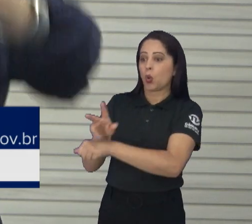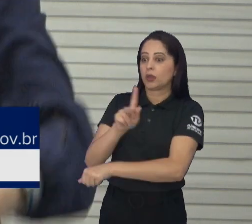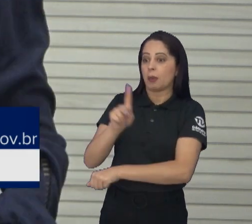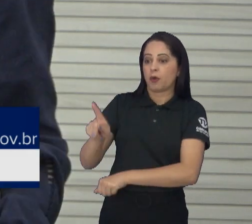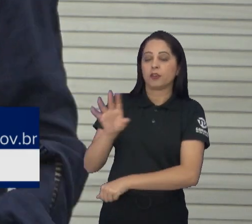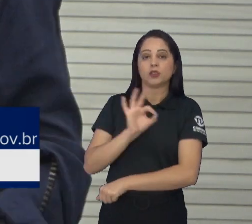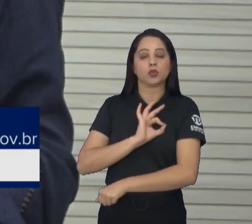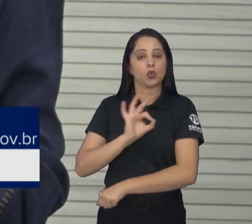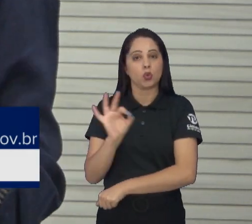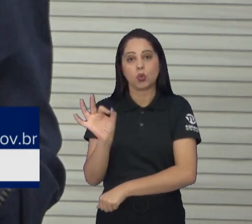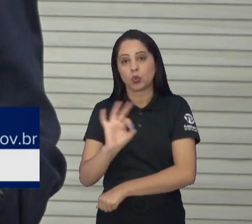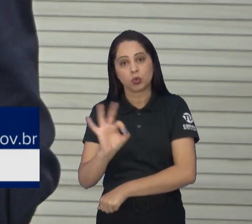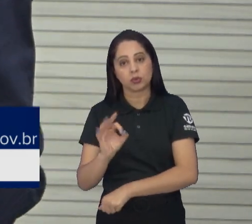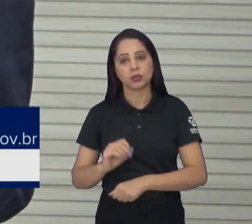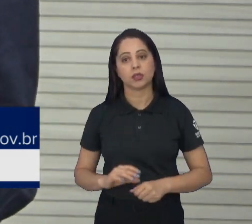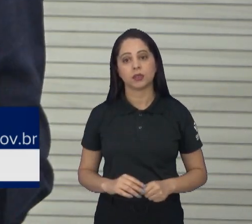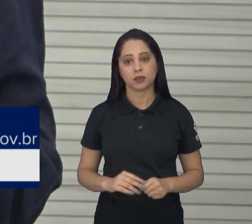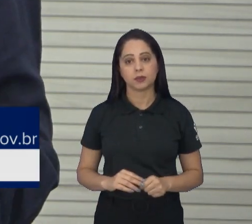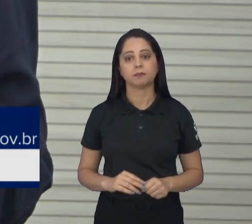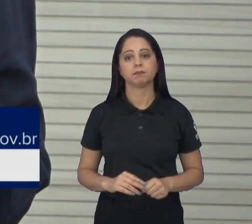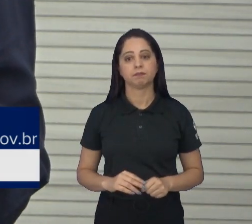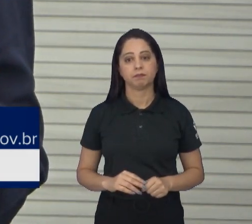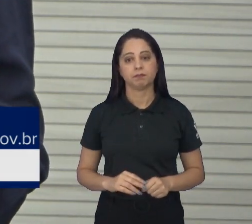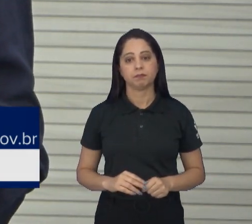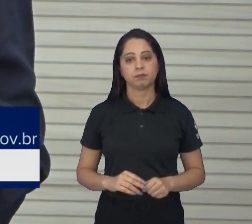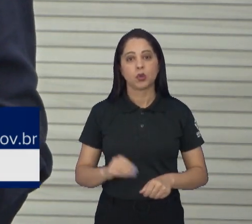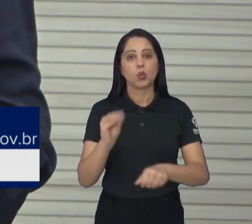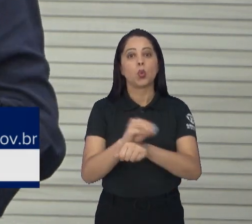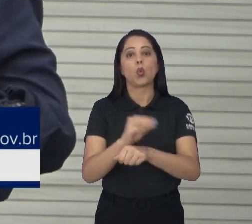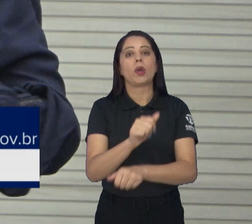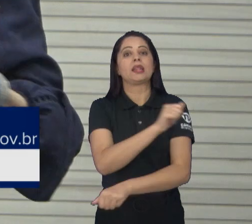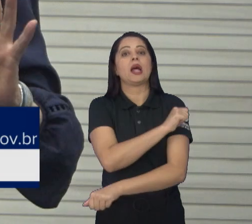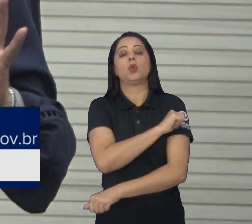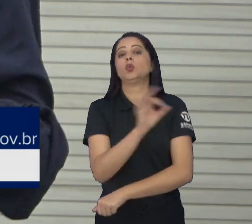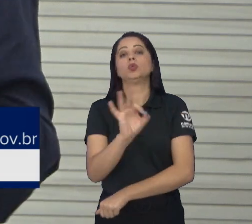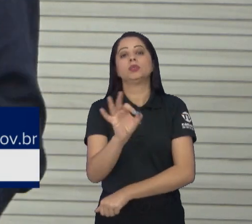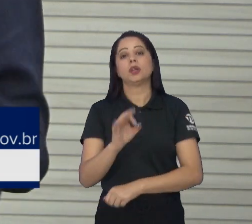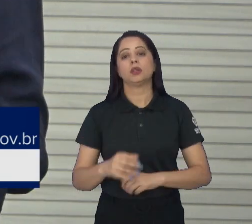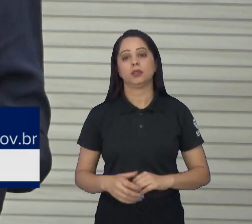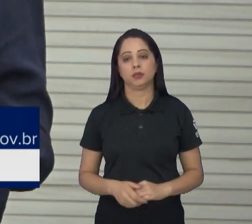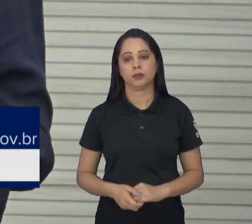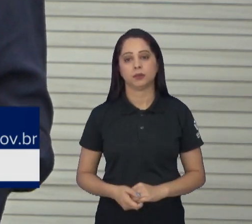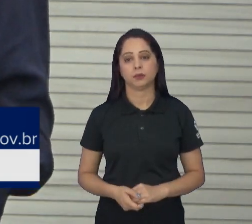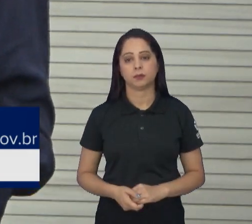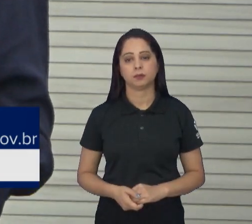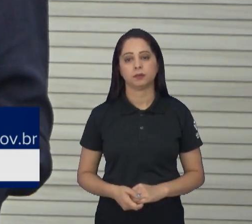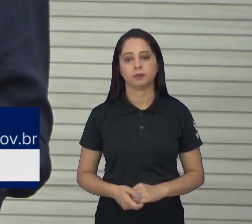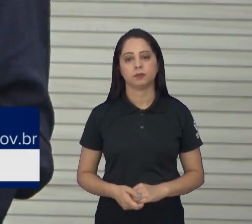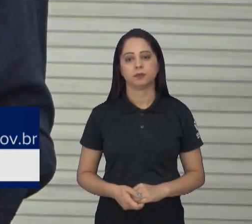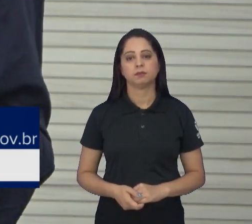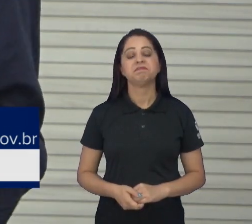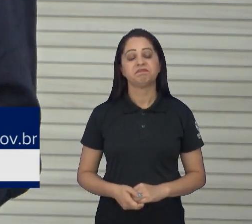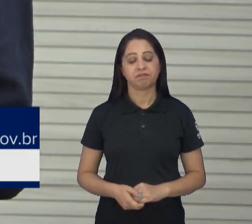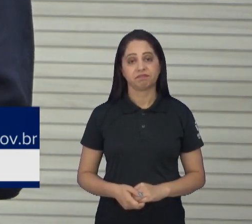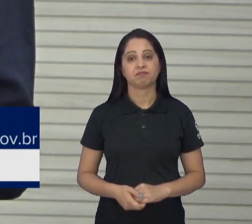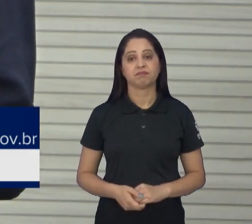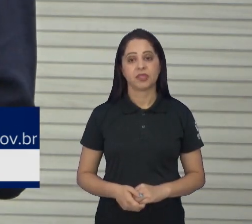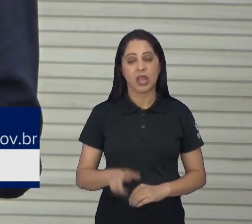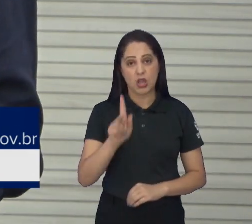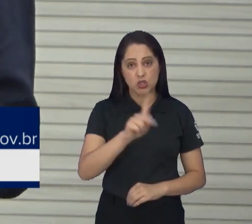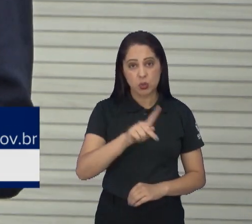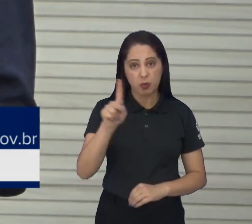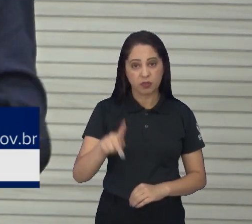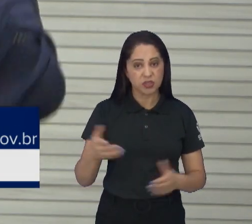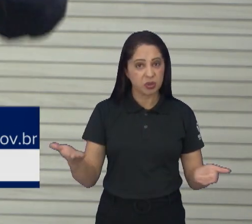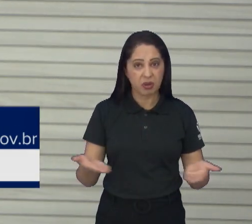áreas mais vulneráveis, não tem cuidado com os alunos, não tem cuidado com ninguém. Com os professores, hoje foi o